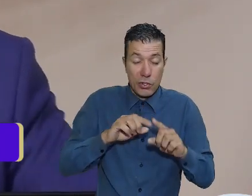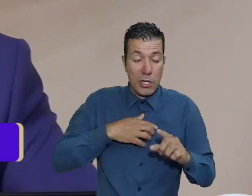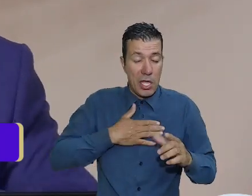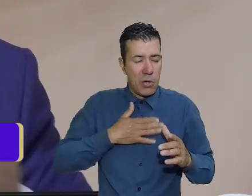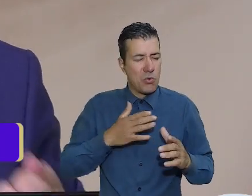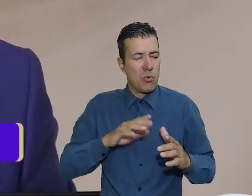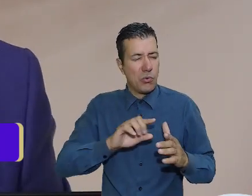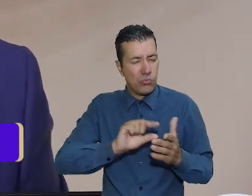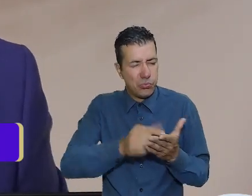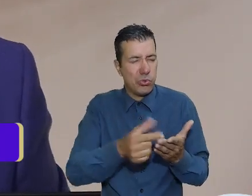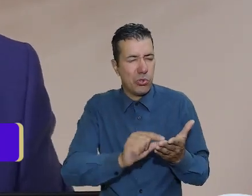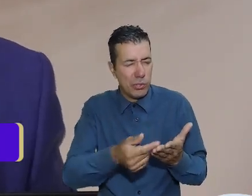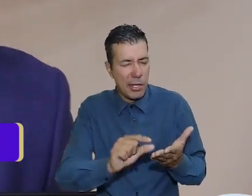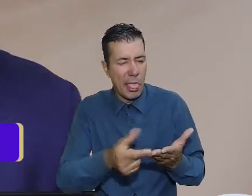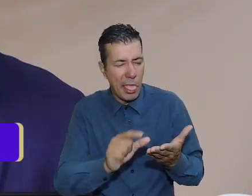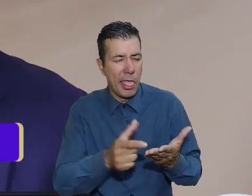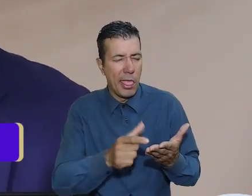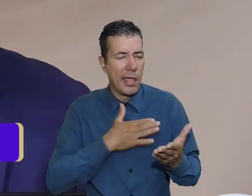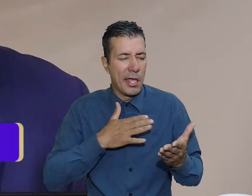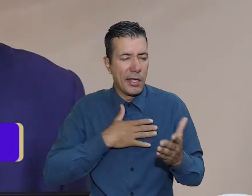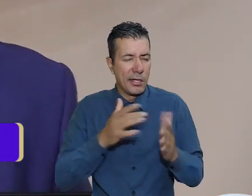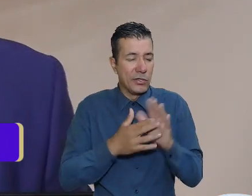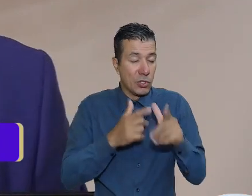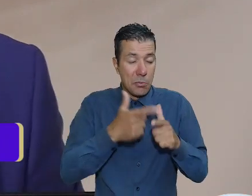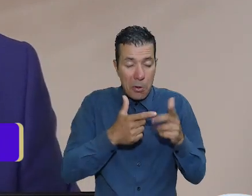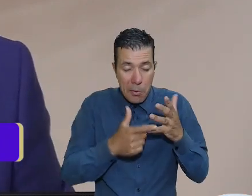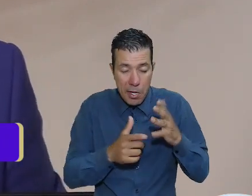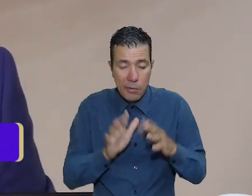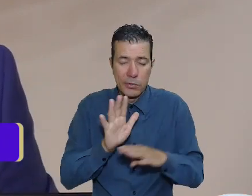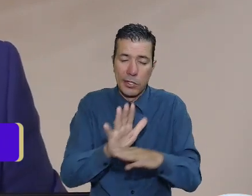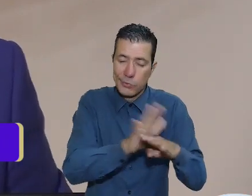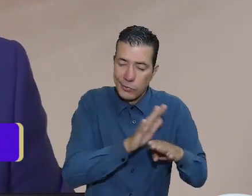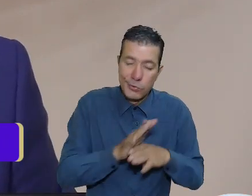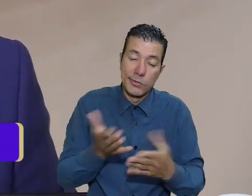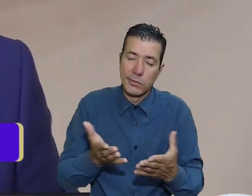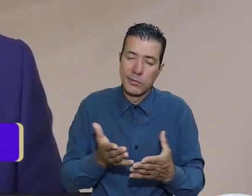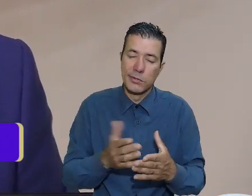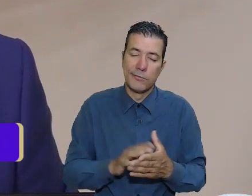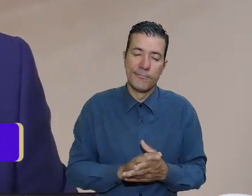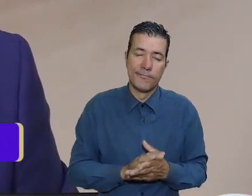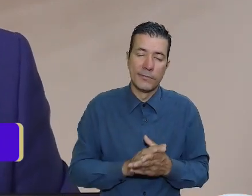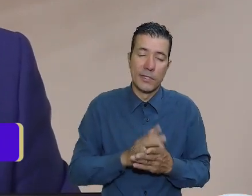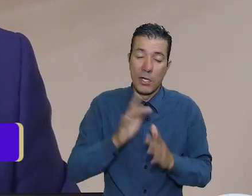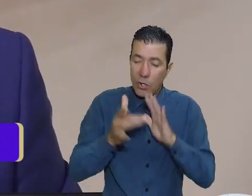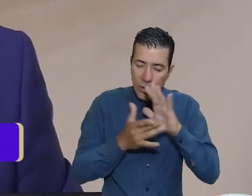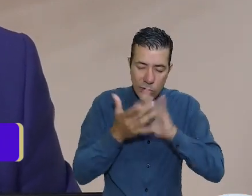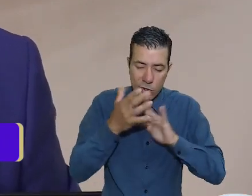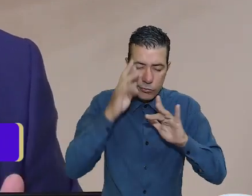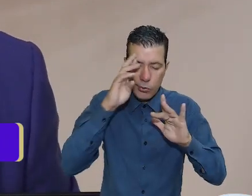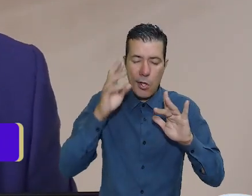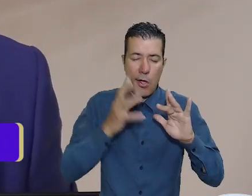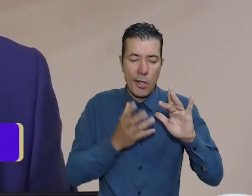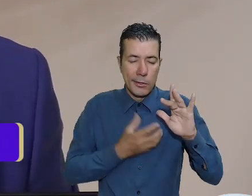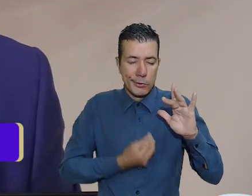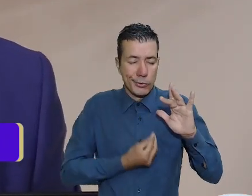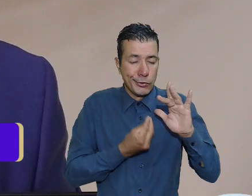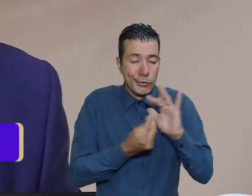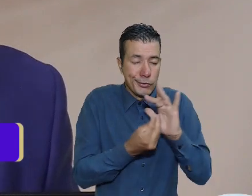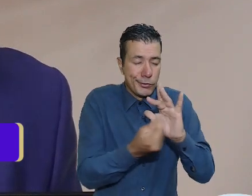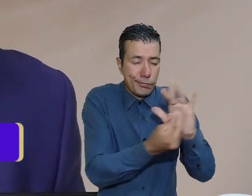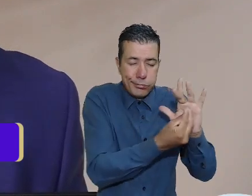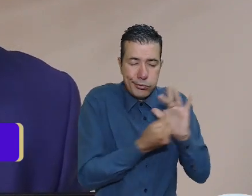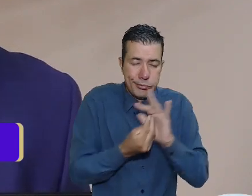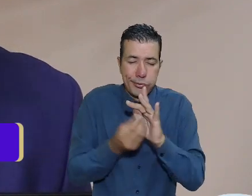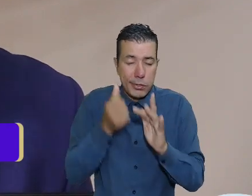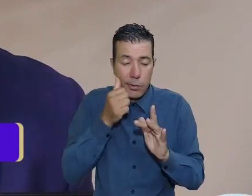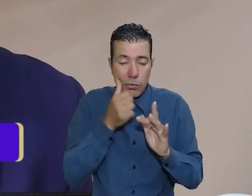livro, eu desatei os selos, eu tenho a solução para os seus problemas. Tome essas pessoas nas tuas mãos, Senhor. A sua decisão, essa